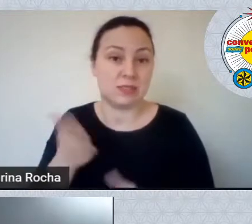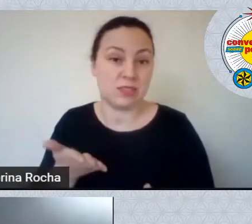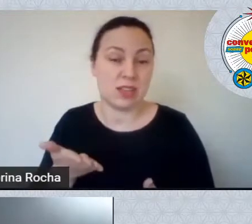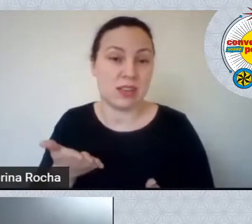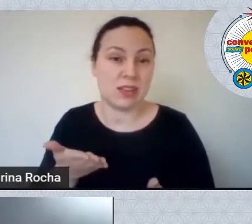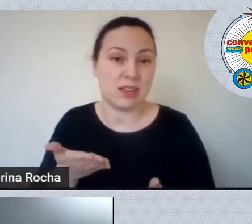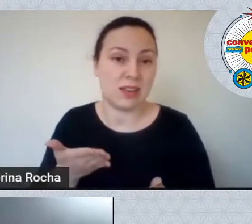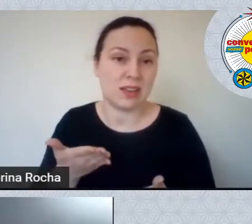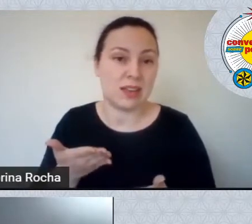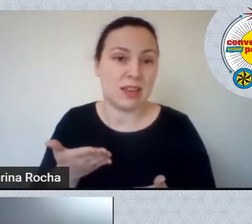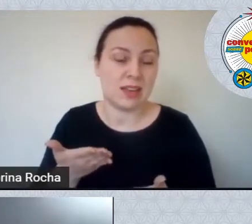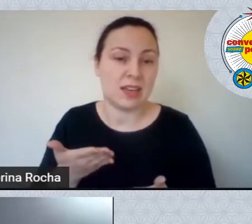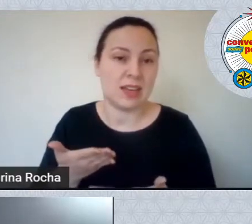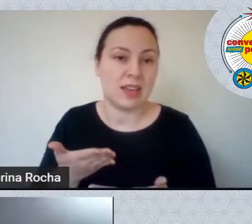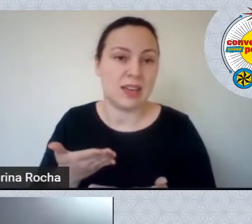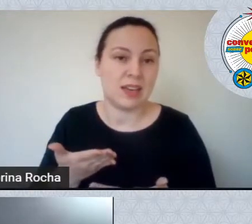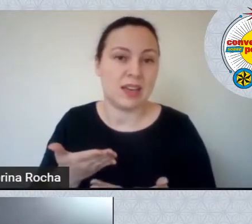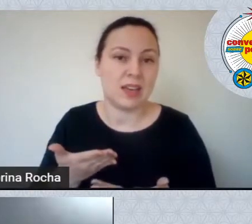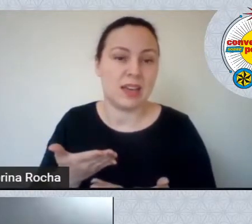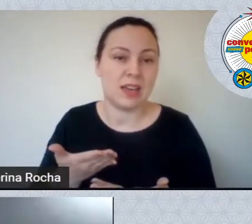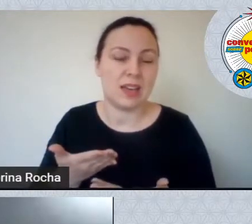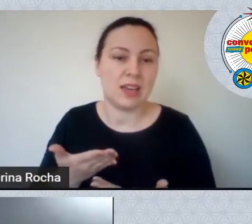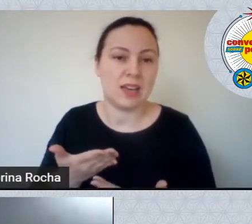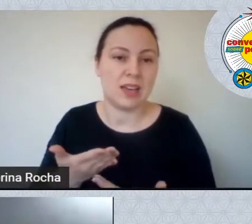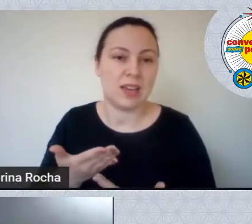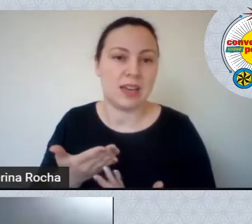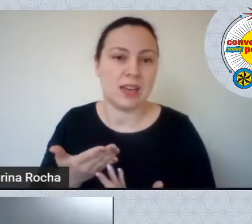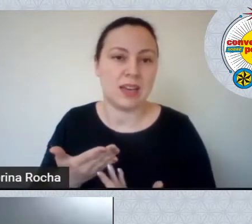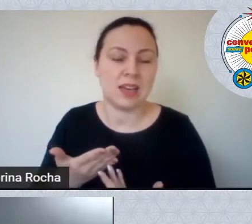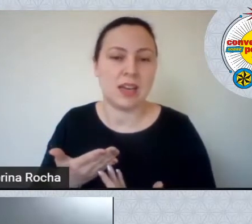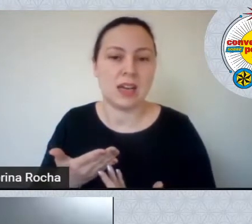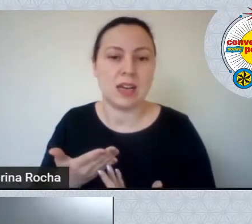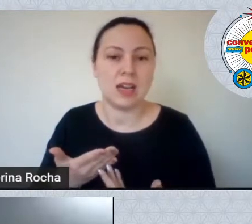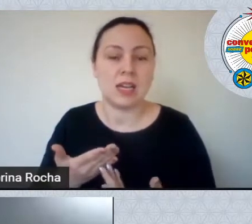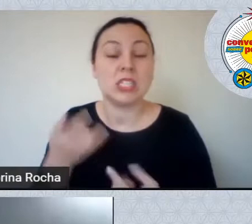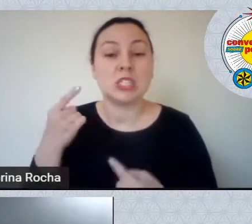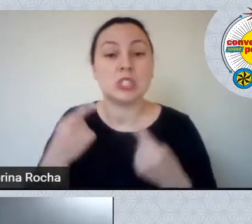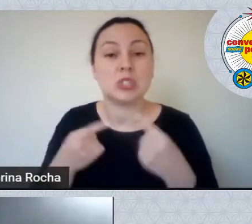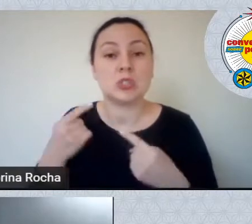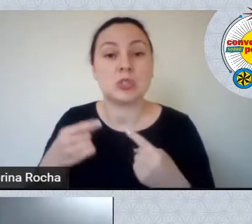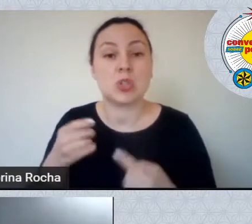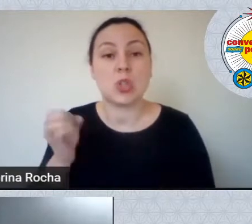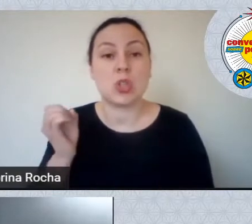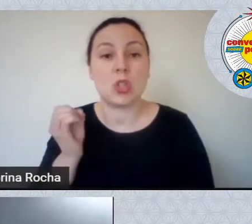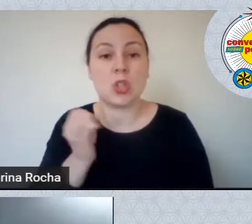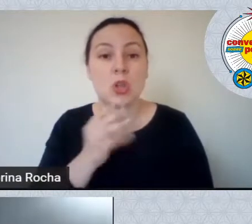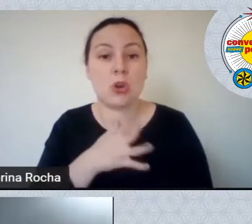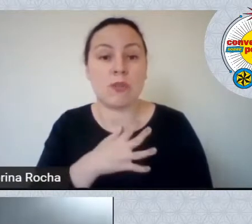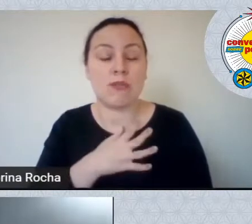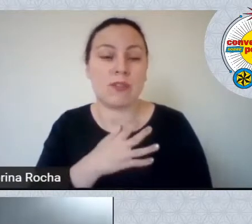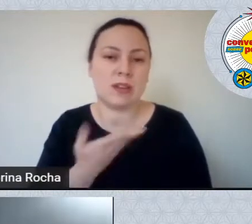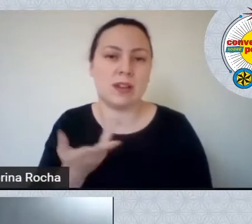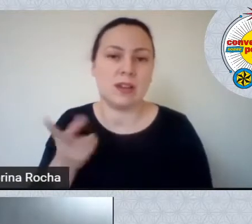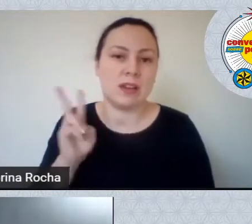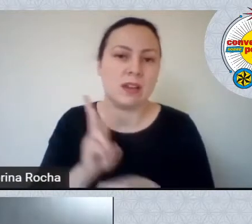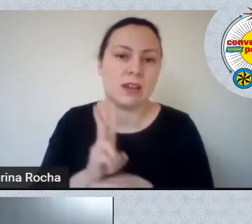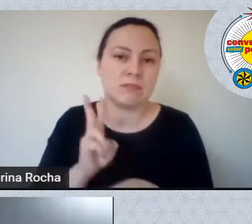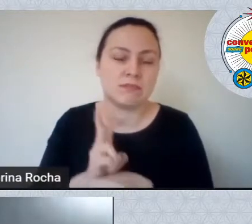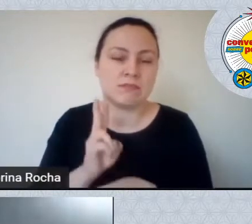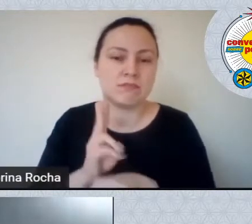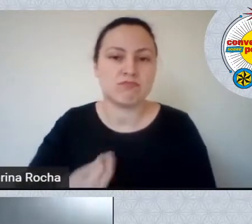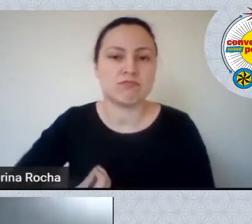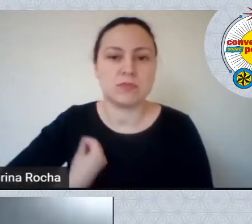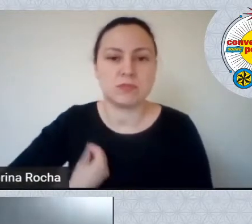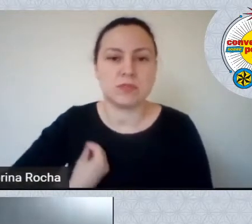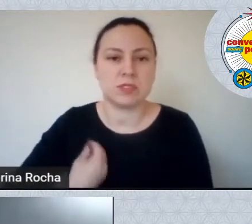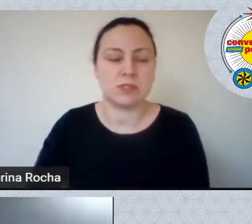pessoas, Sim. a gente já entendeu que estamos falando de uma nova condição, ainda que temporária, de vida, né?